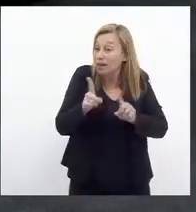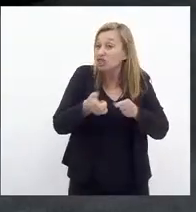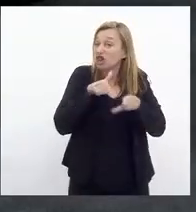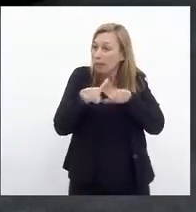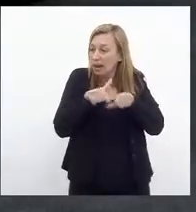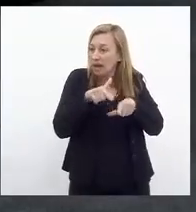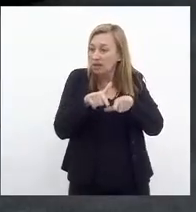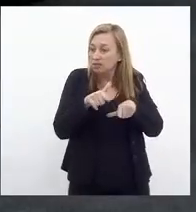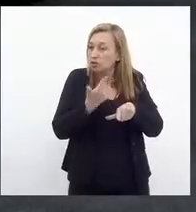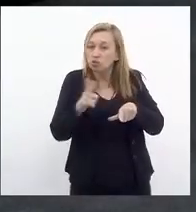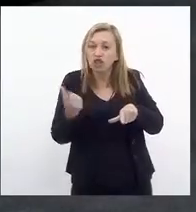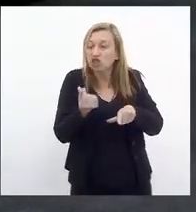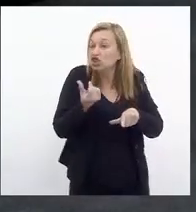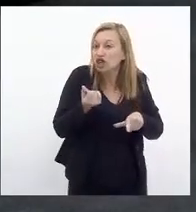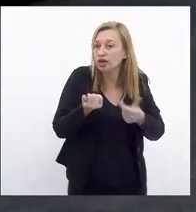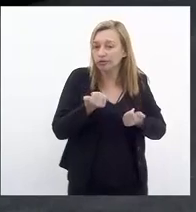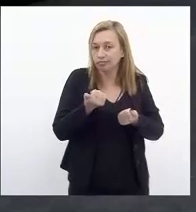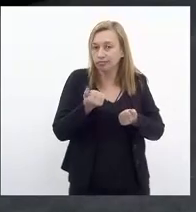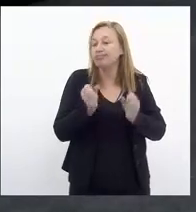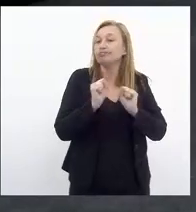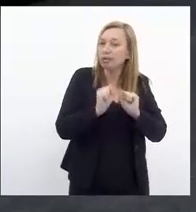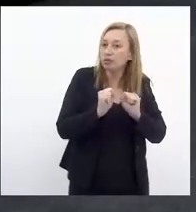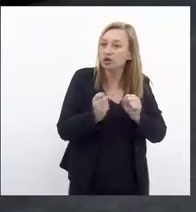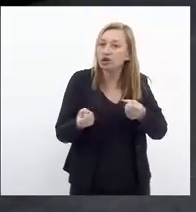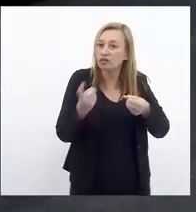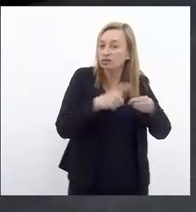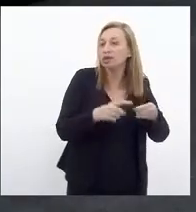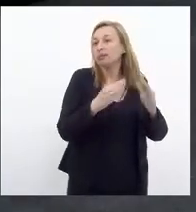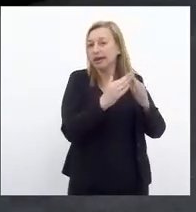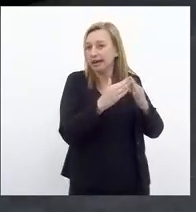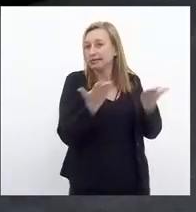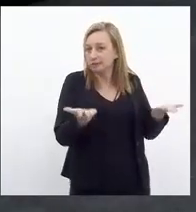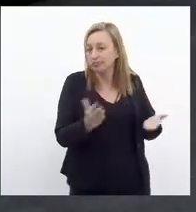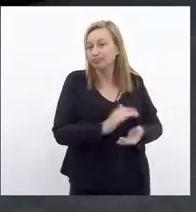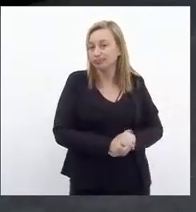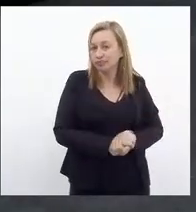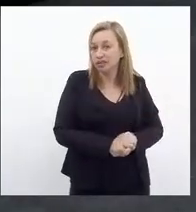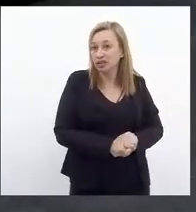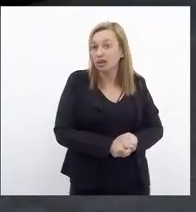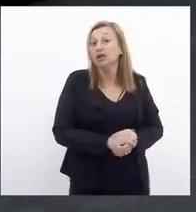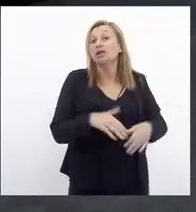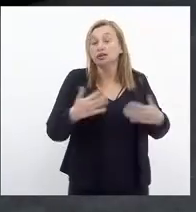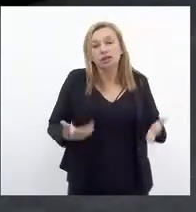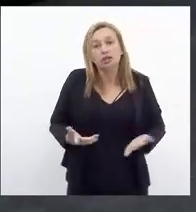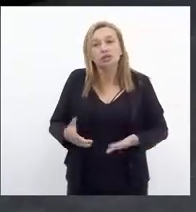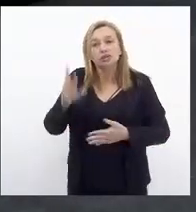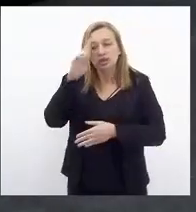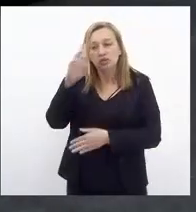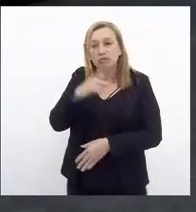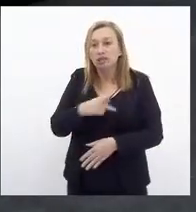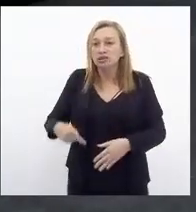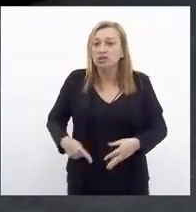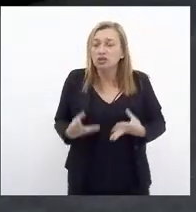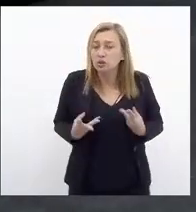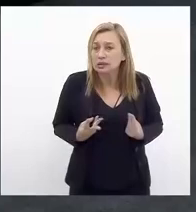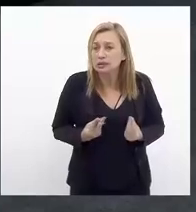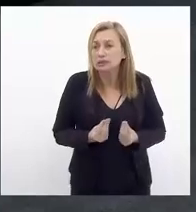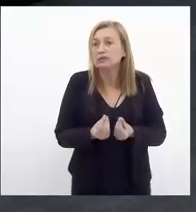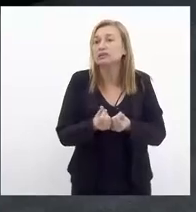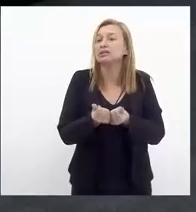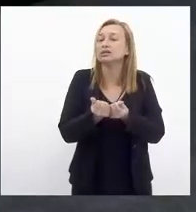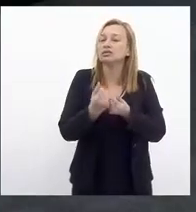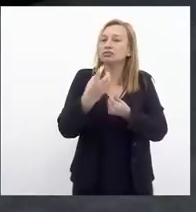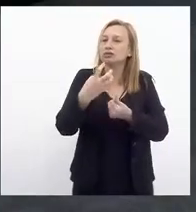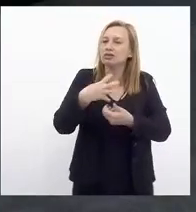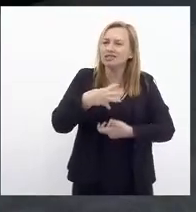mas não tem dinheiro Dani para poder retornar para suas casas e aí o presidente ficou sensibilizado